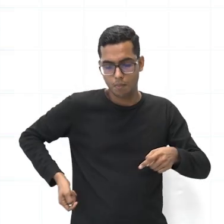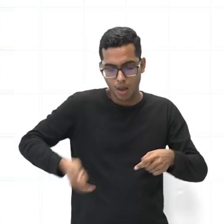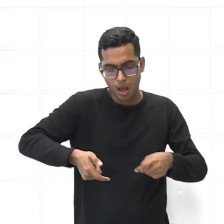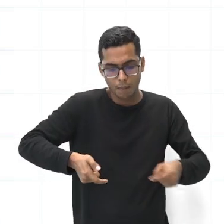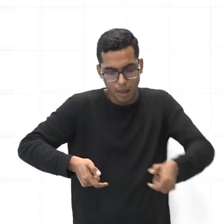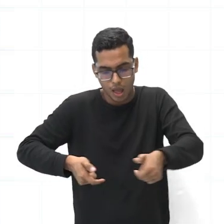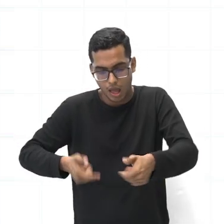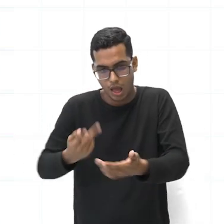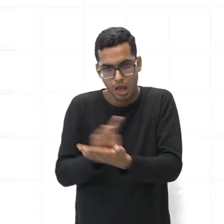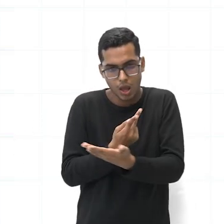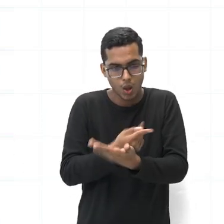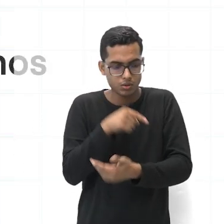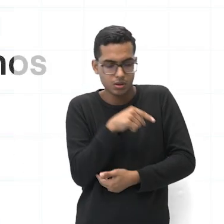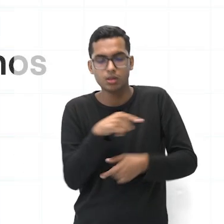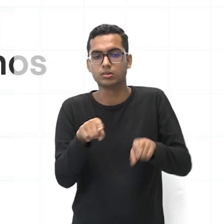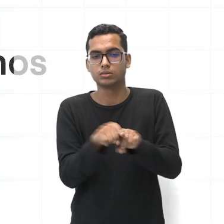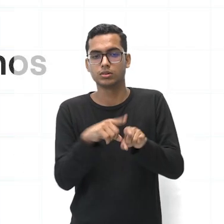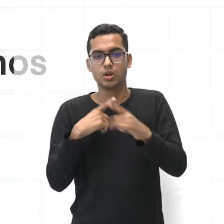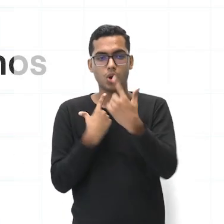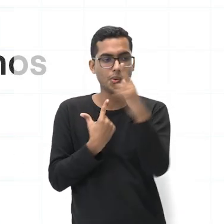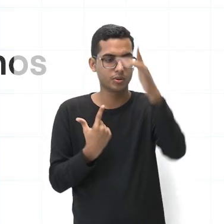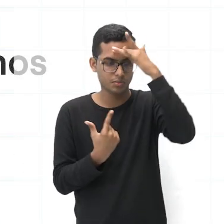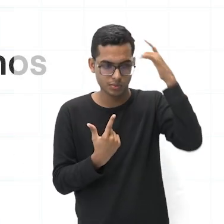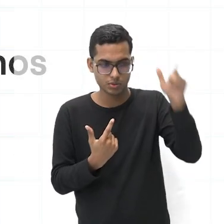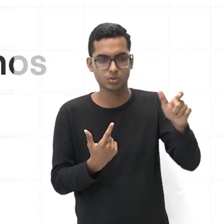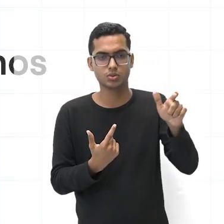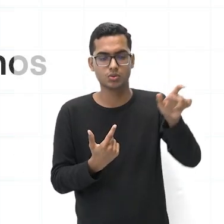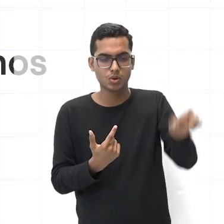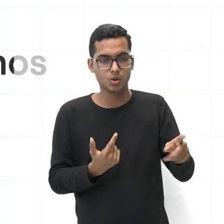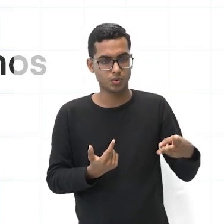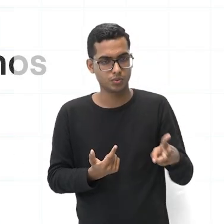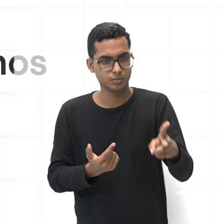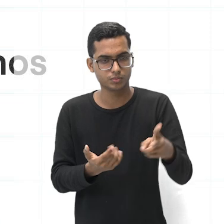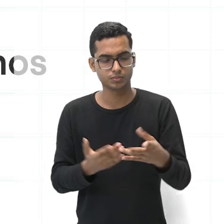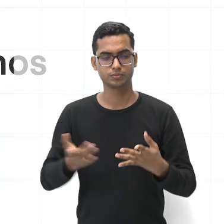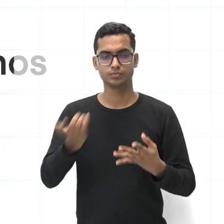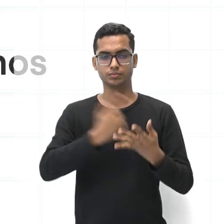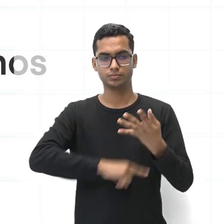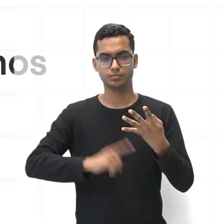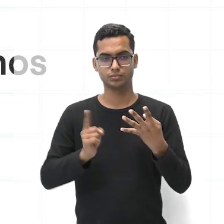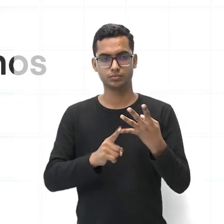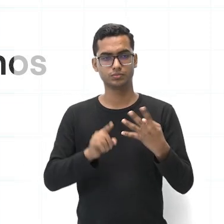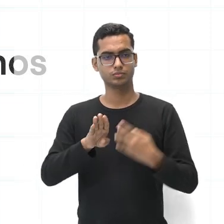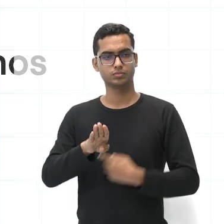vez para o seguinte. Outro estilo é o biribinha ou oca.